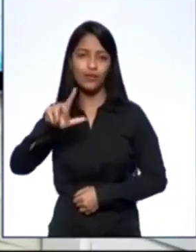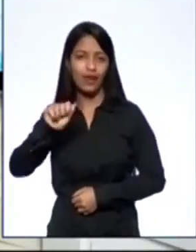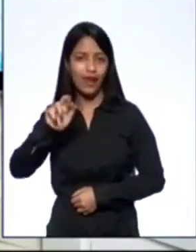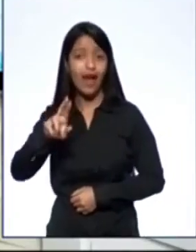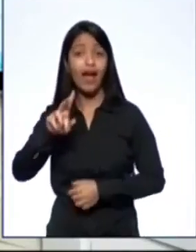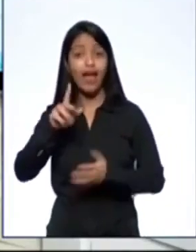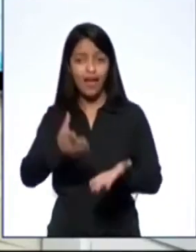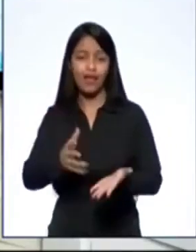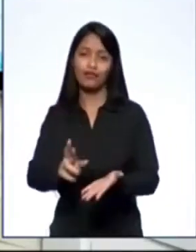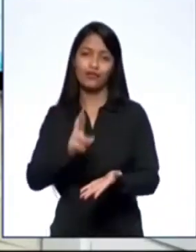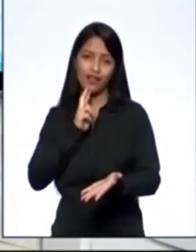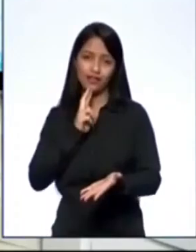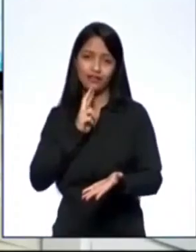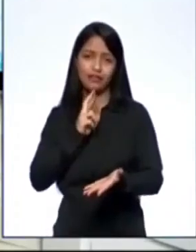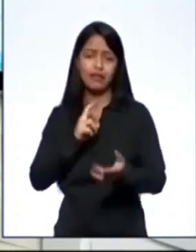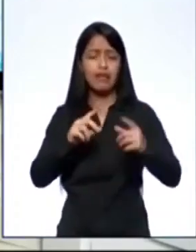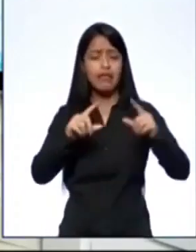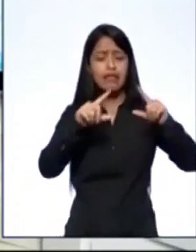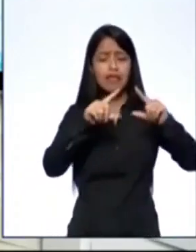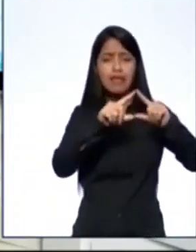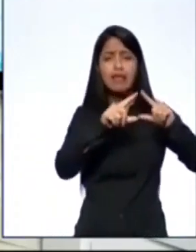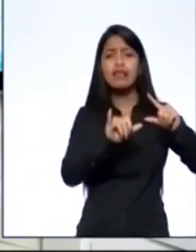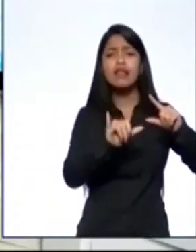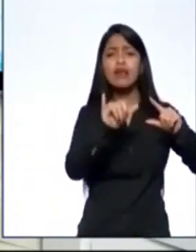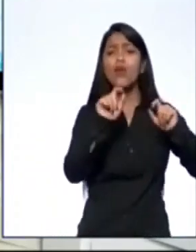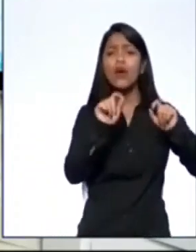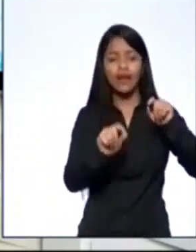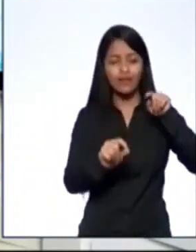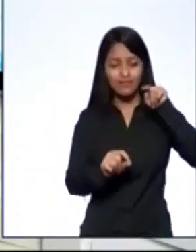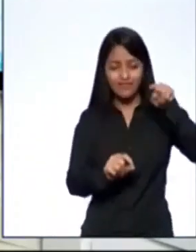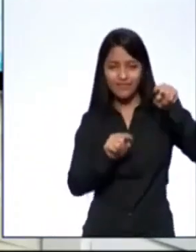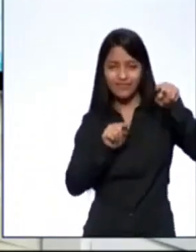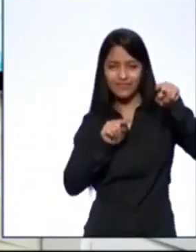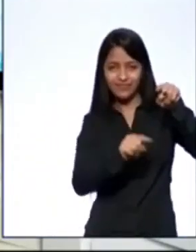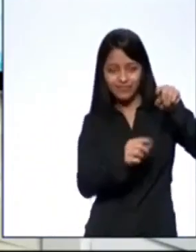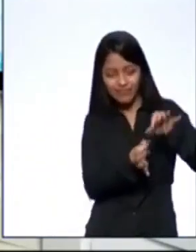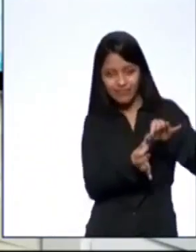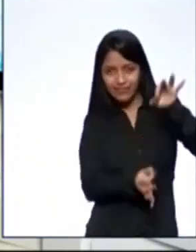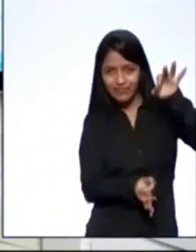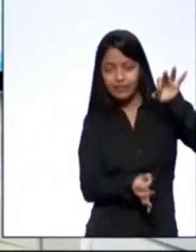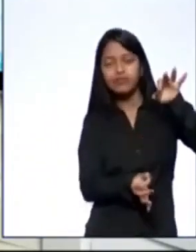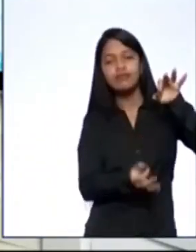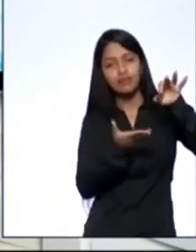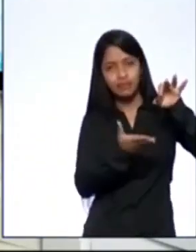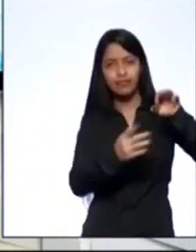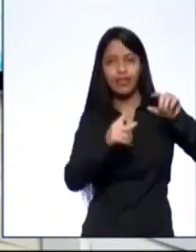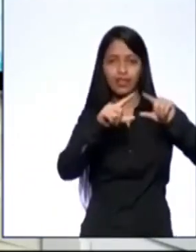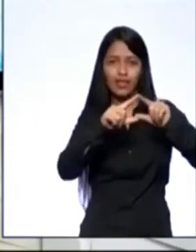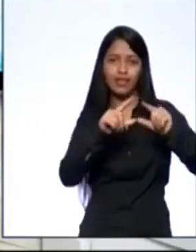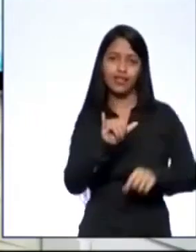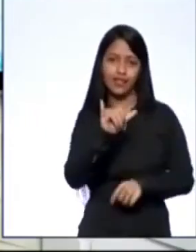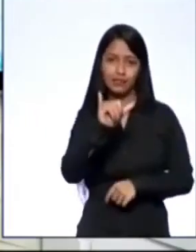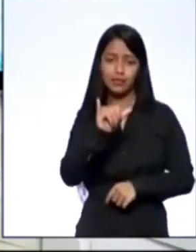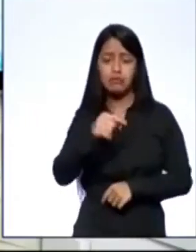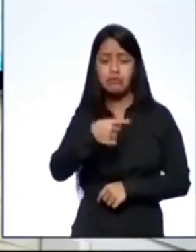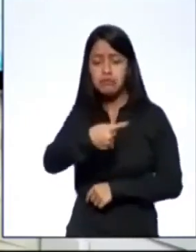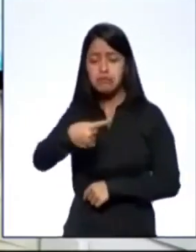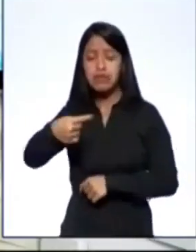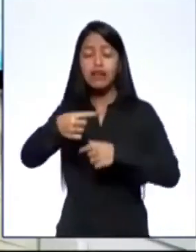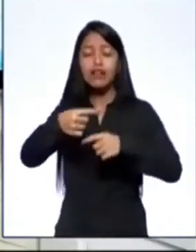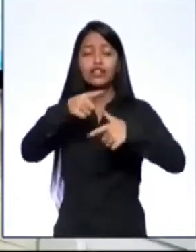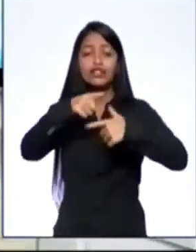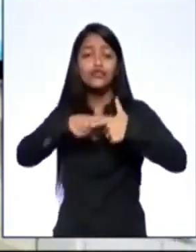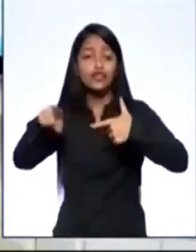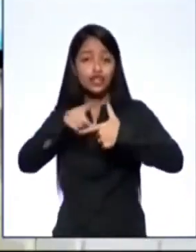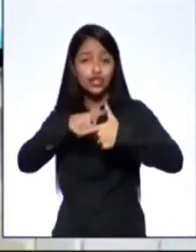epsilon que são: Delta Airton / Delta x poderiam